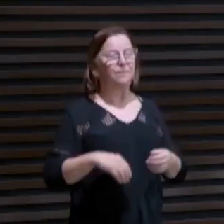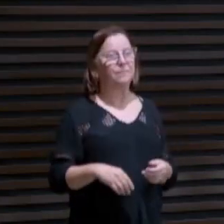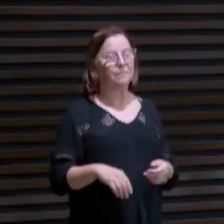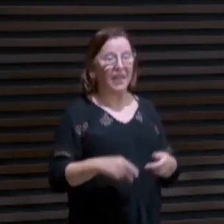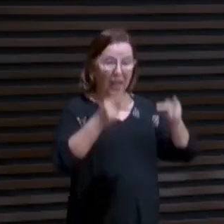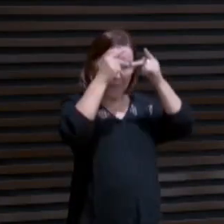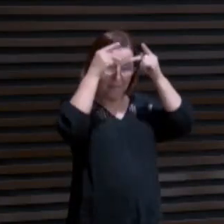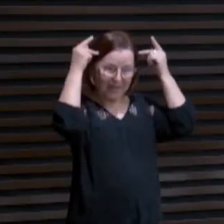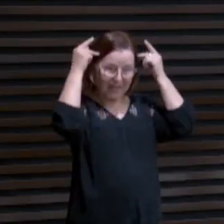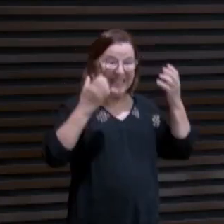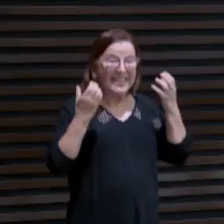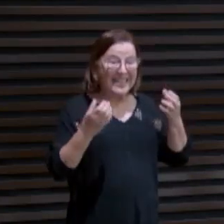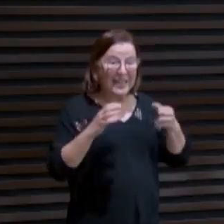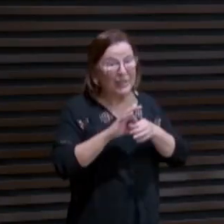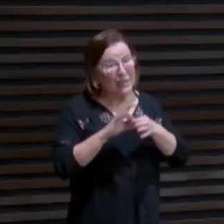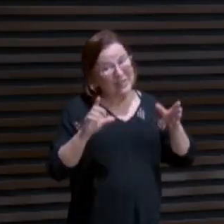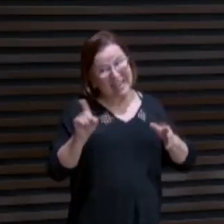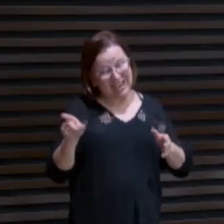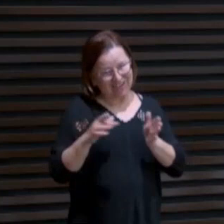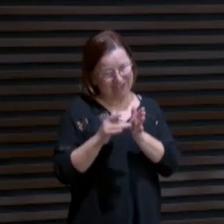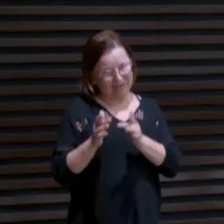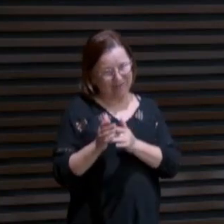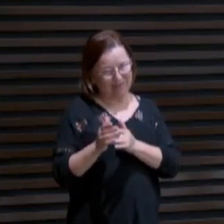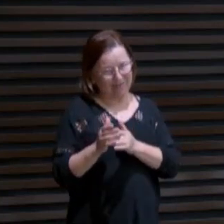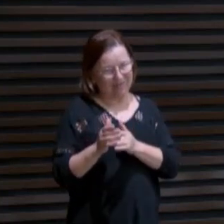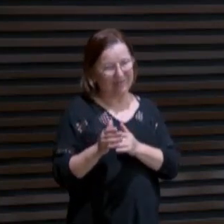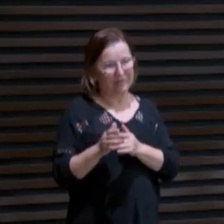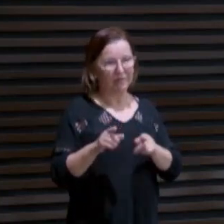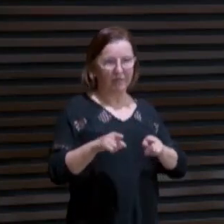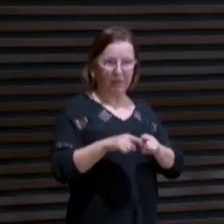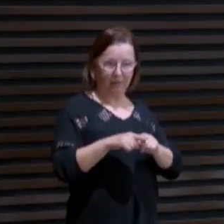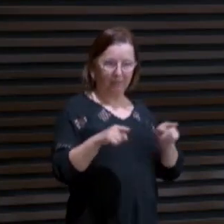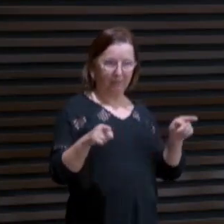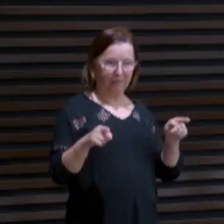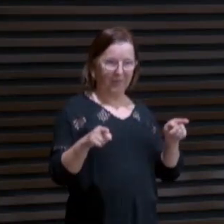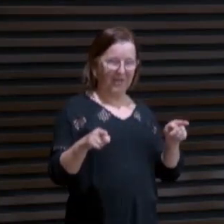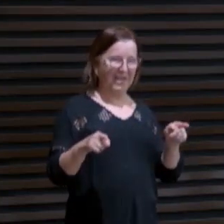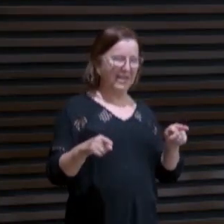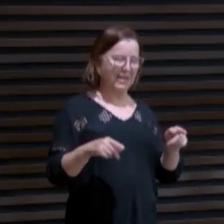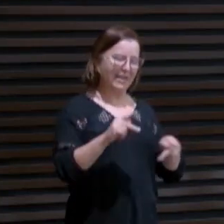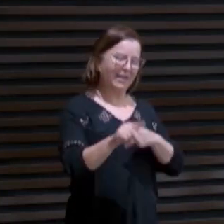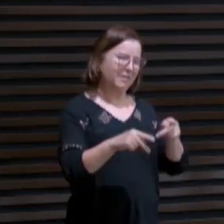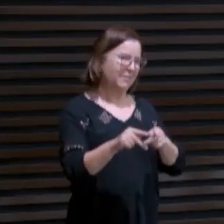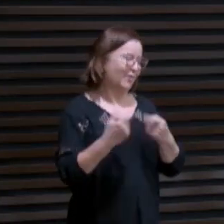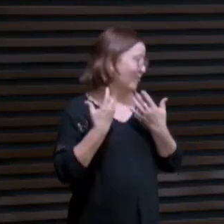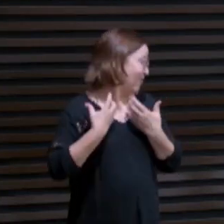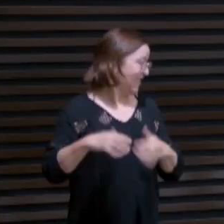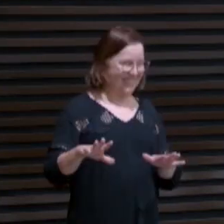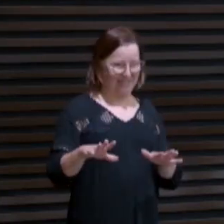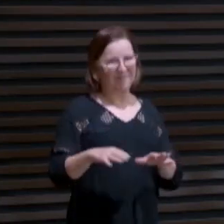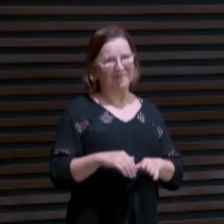Pilatos fez um decreto de graça, mas o STF não deixou.